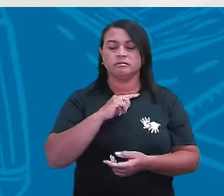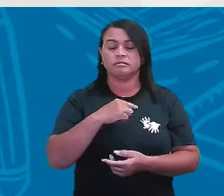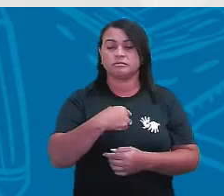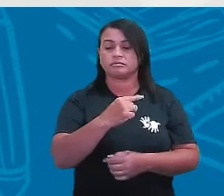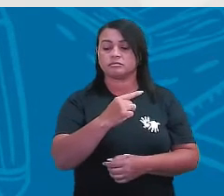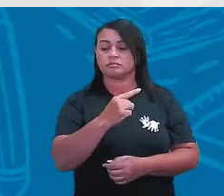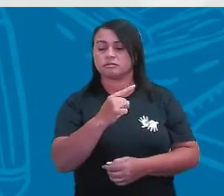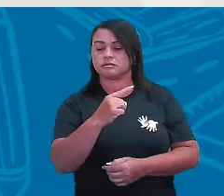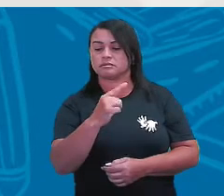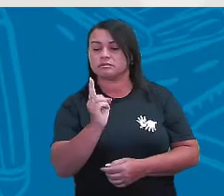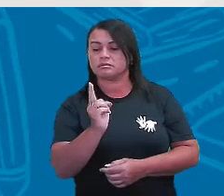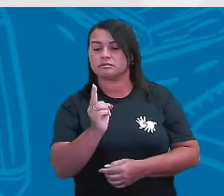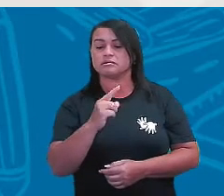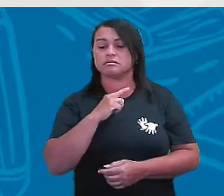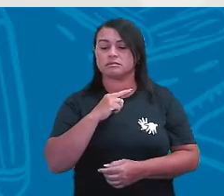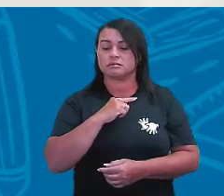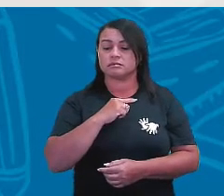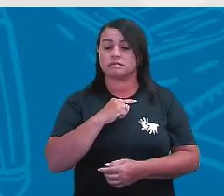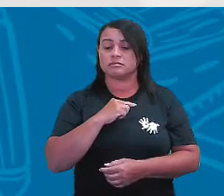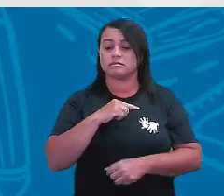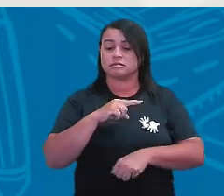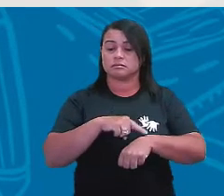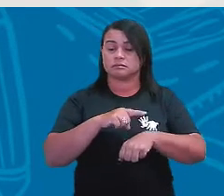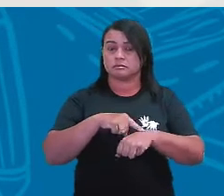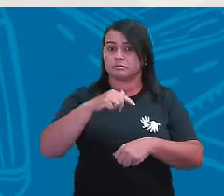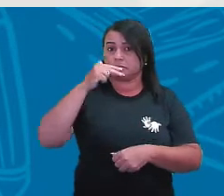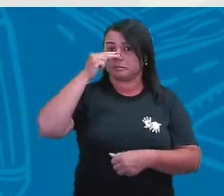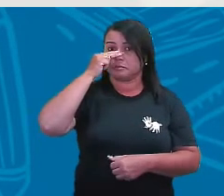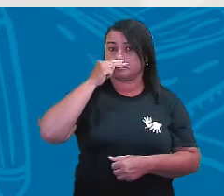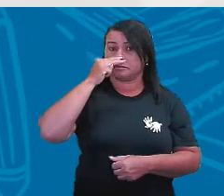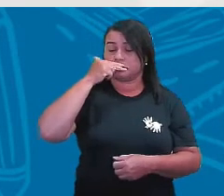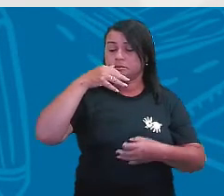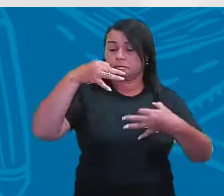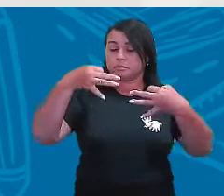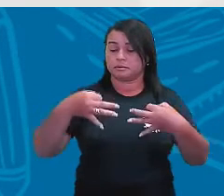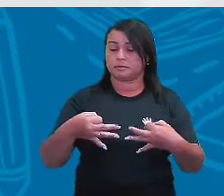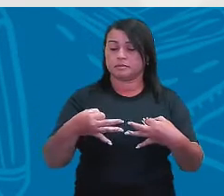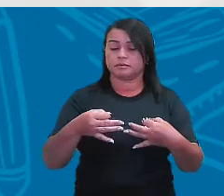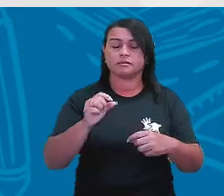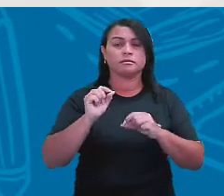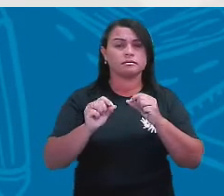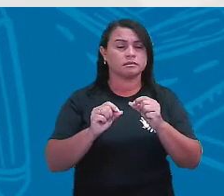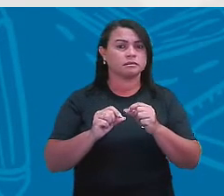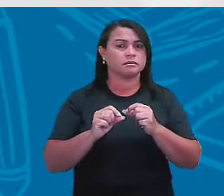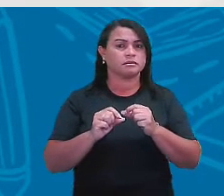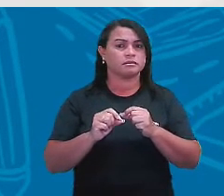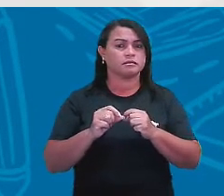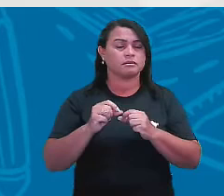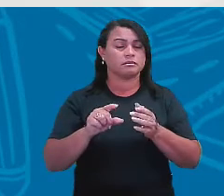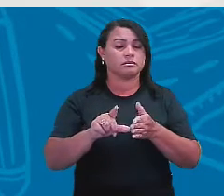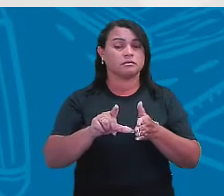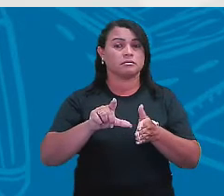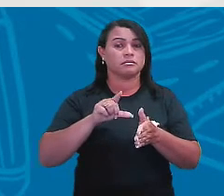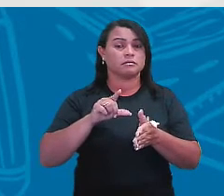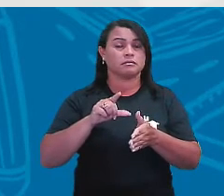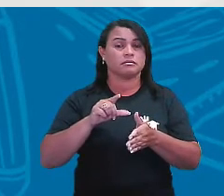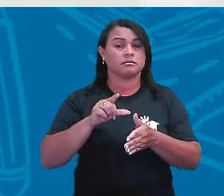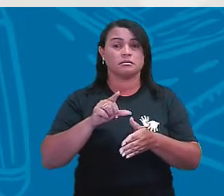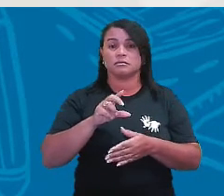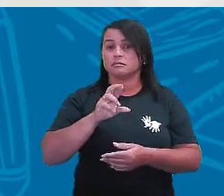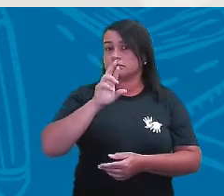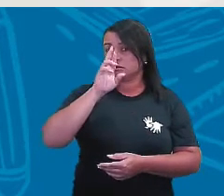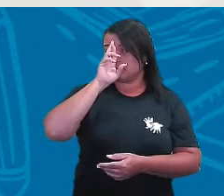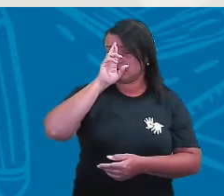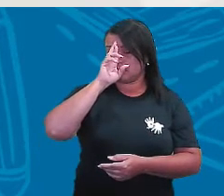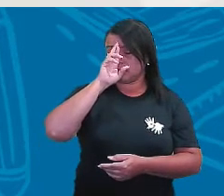E eles estão marcando exatamente a mesma hora. E vamos supor que seja antes do meio-dia, tá bom? Que